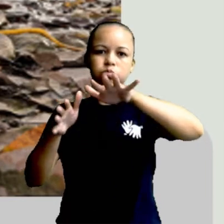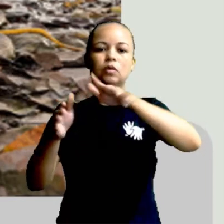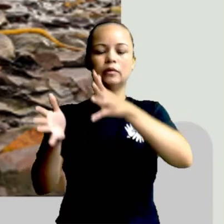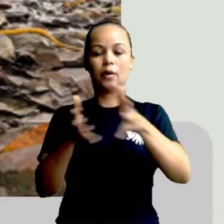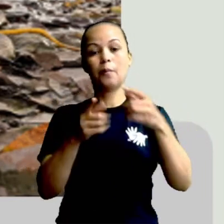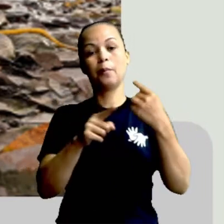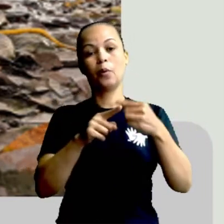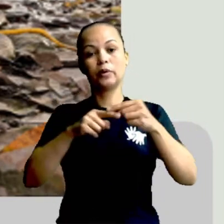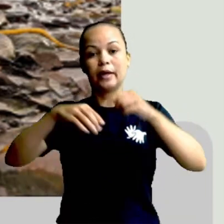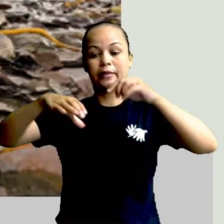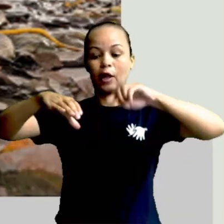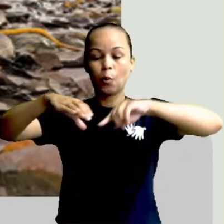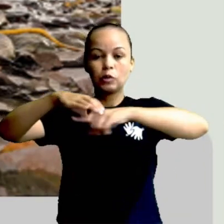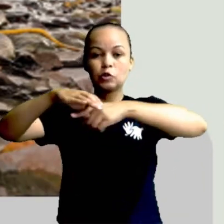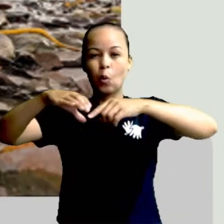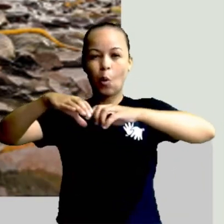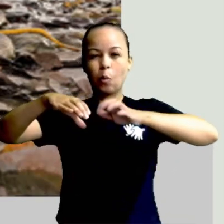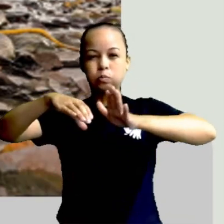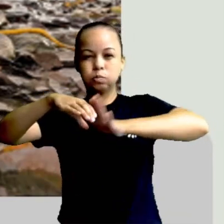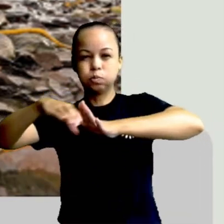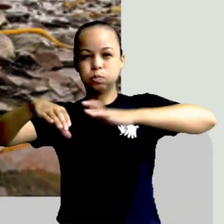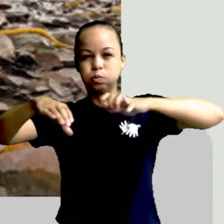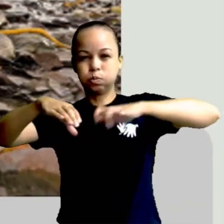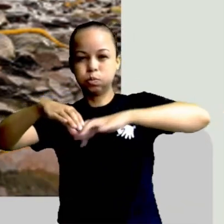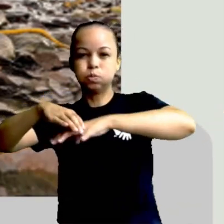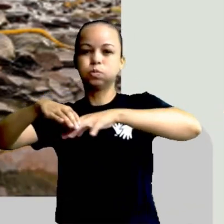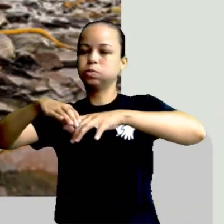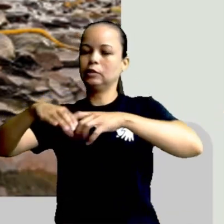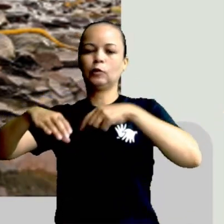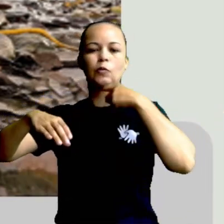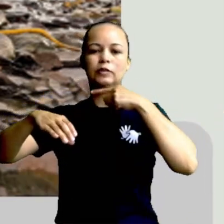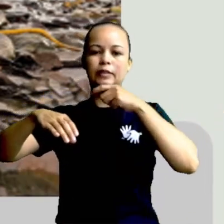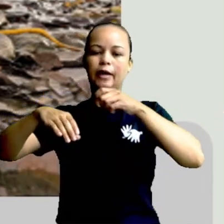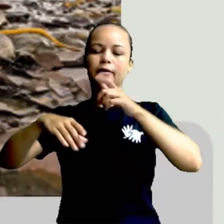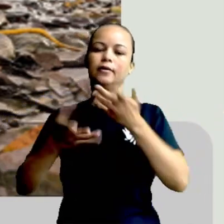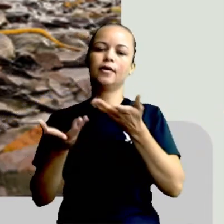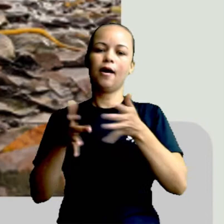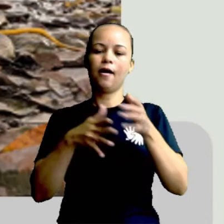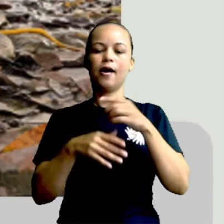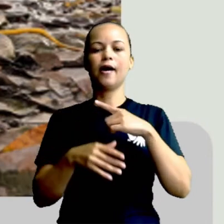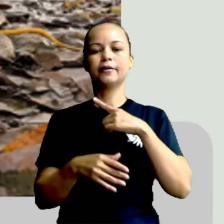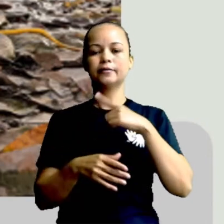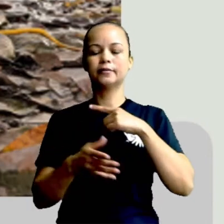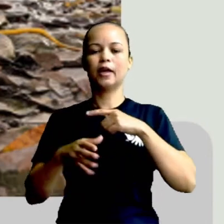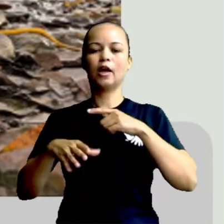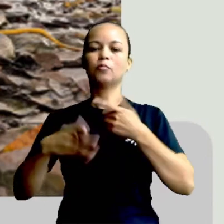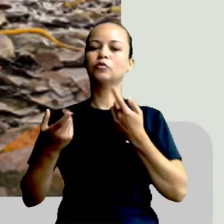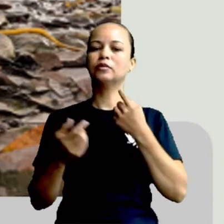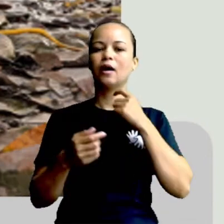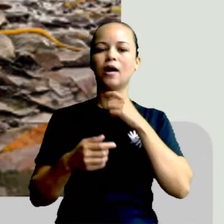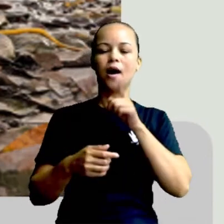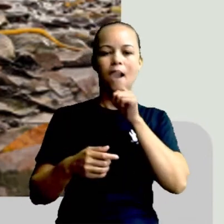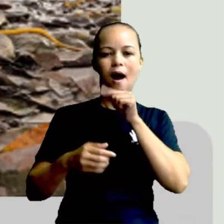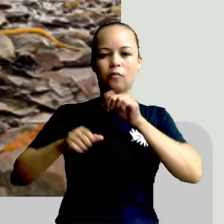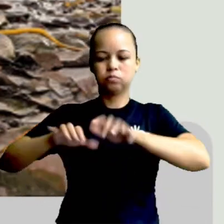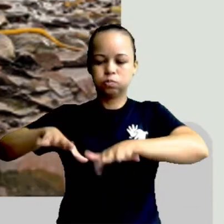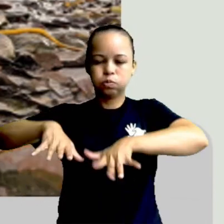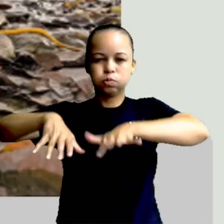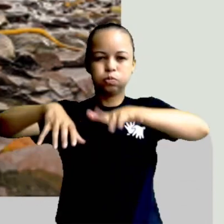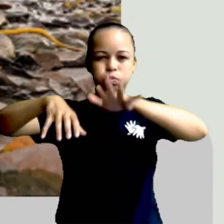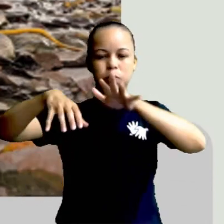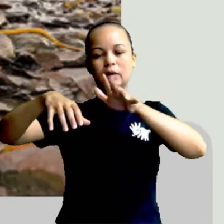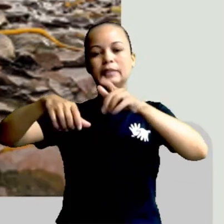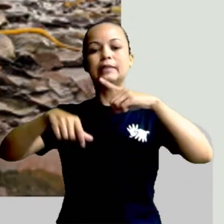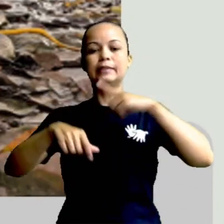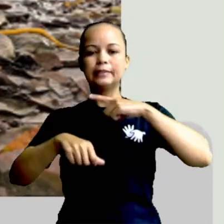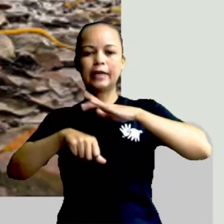esgoto entupido de tanto lixo que as pessoas jogam, não é? Então nós temos as enchentes, nós temos a poluição, nós temos as doenças que podem